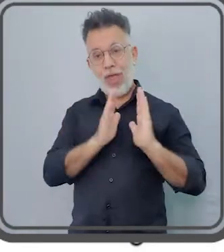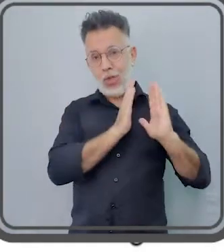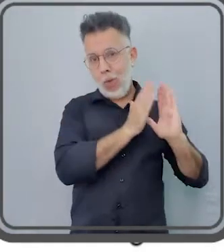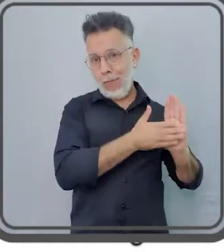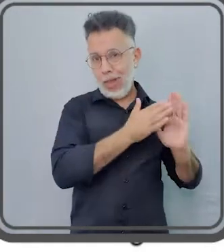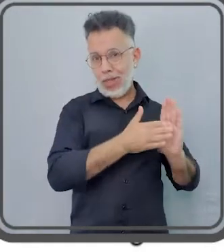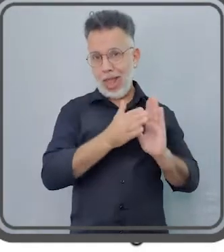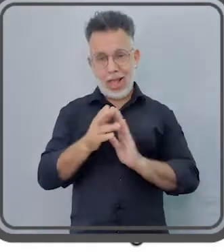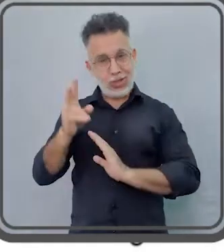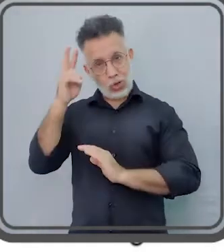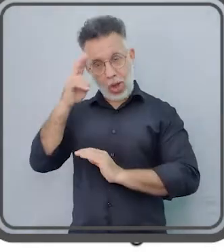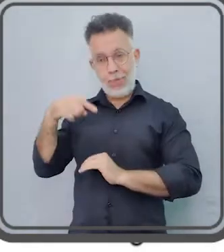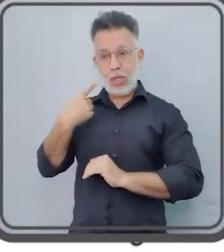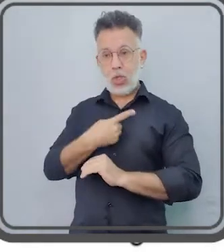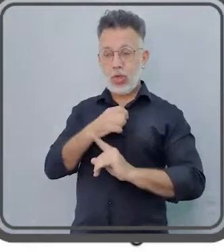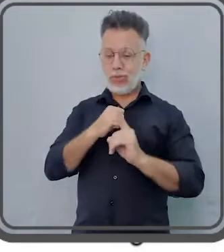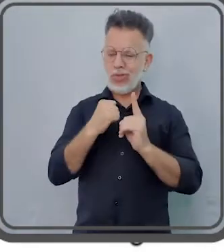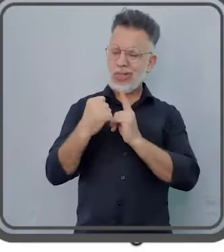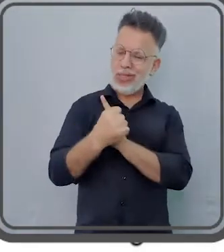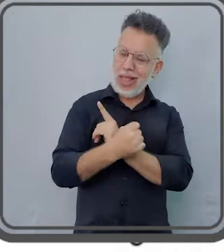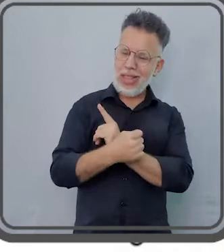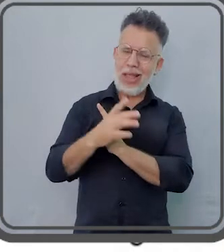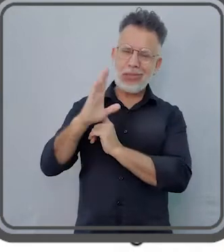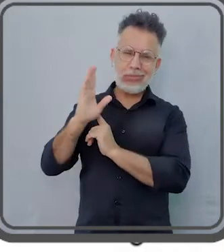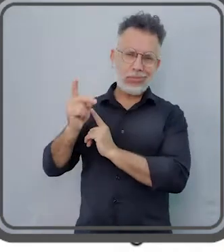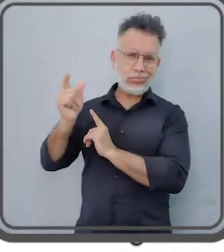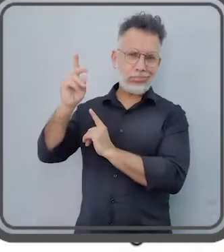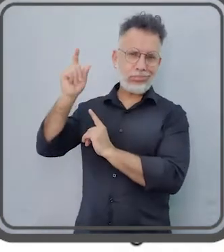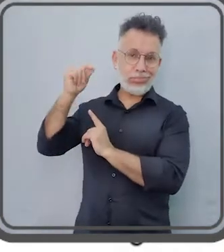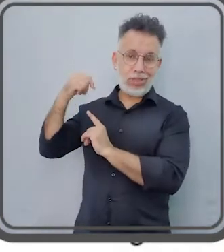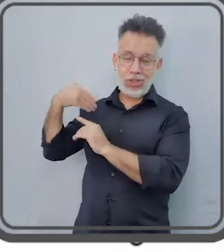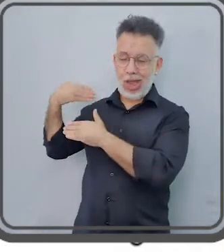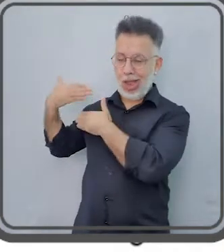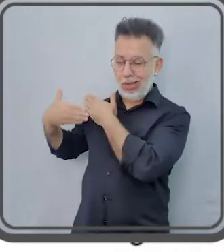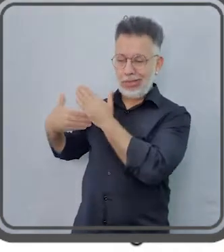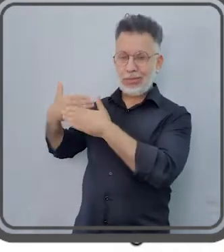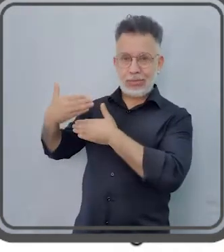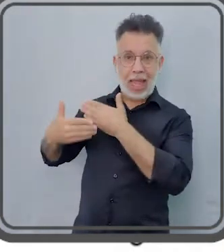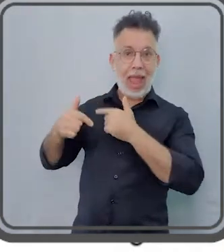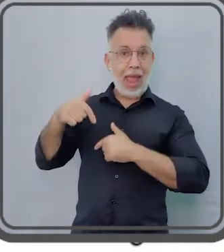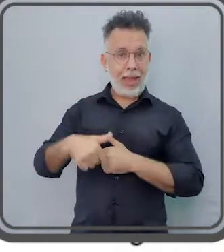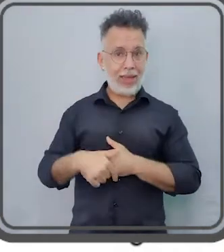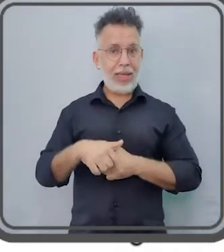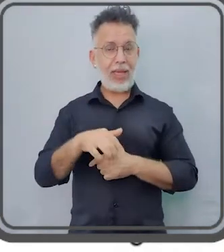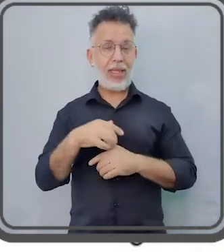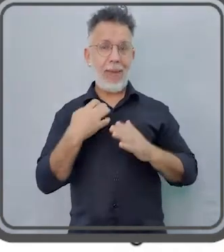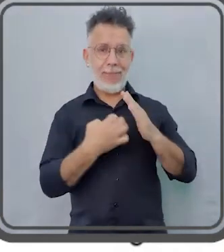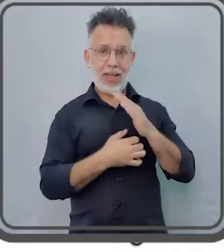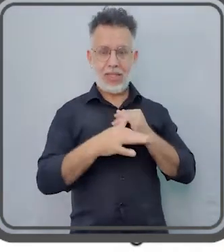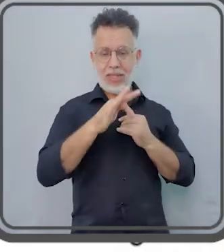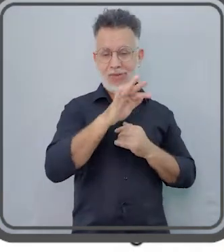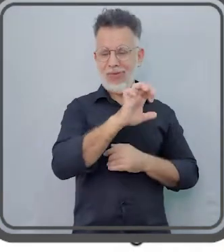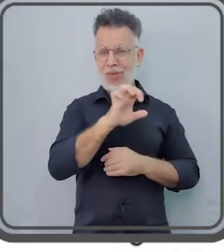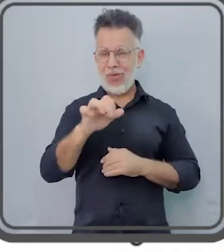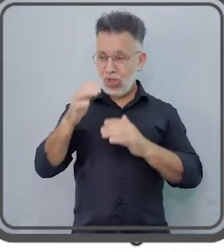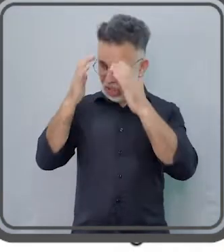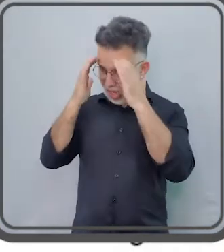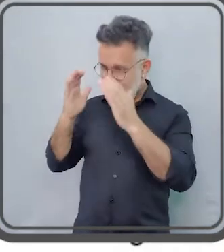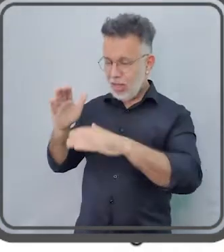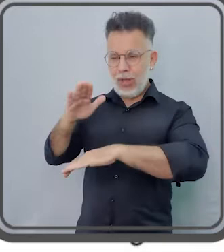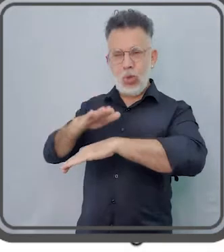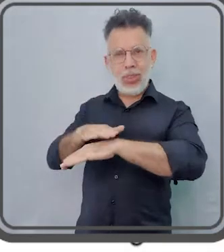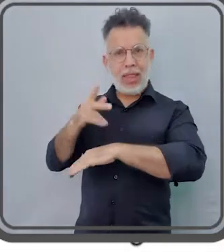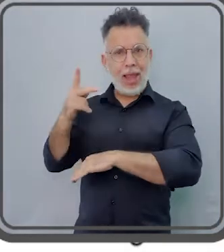conservadora. Na FIU a gente respeita muito o tempo das mulheres, então a gente não tem nada que seja agressivo na FIU, nós